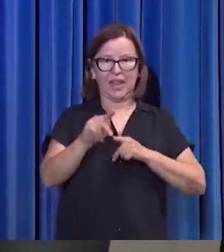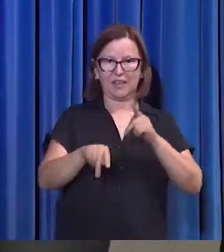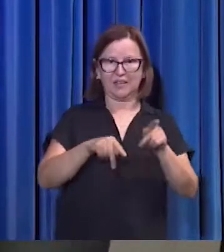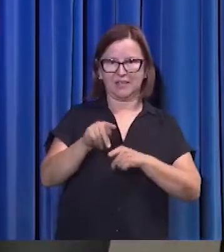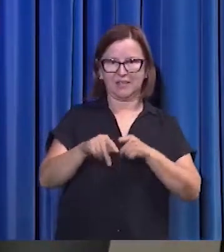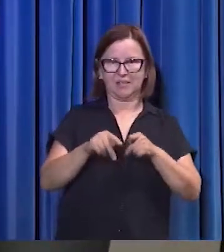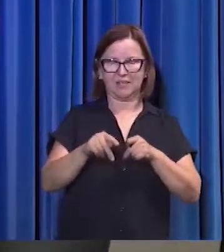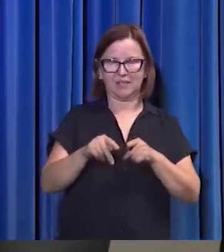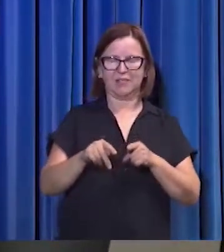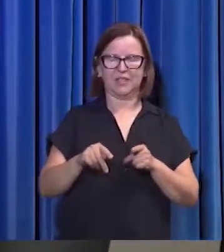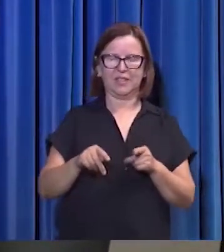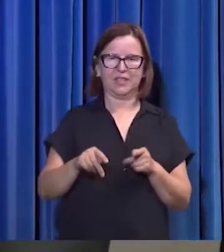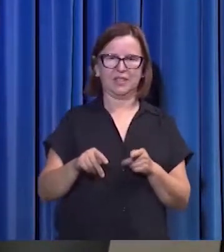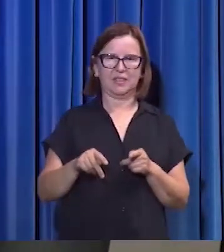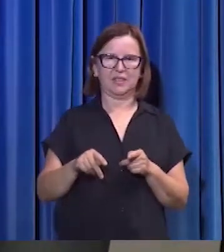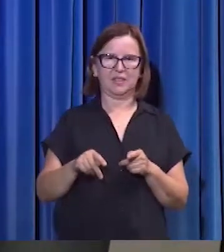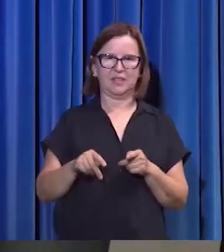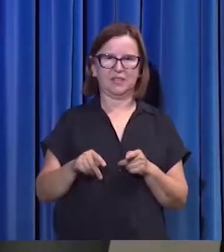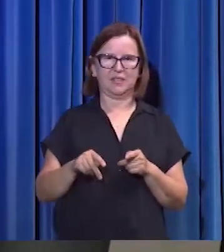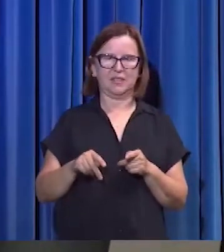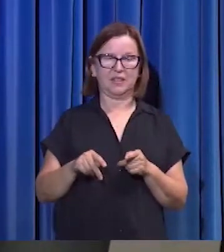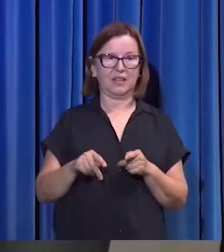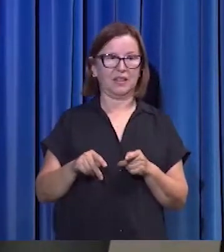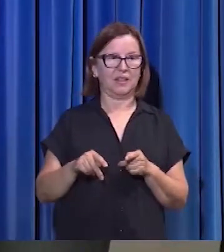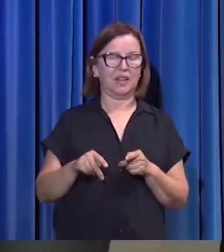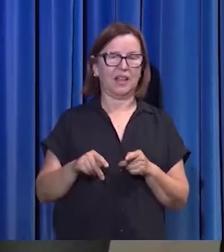tornou-se amigo do mundo